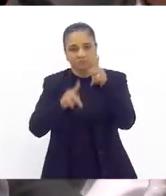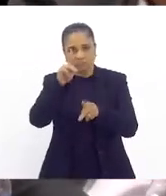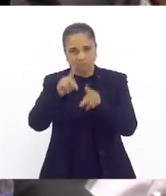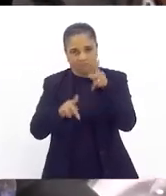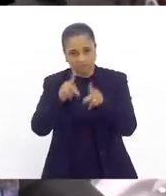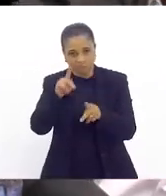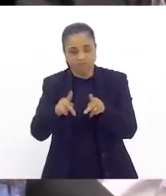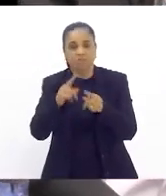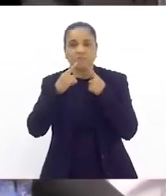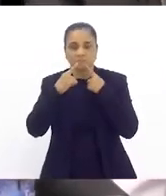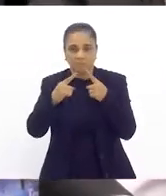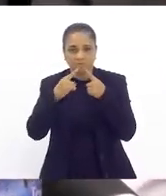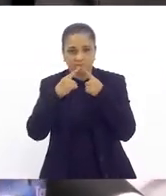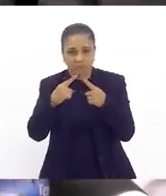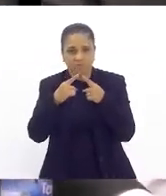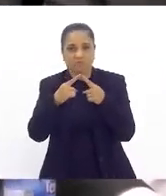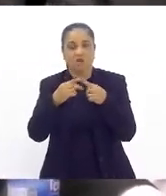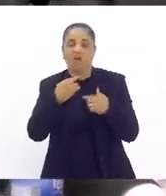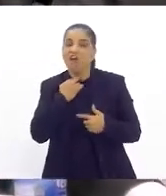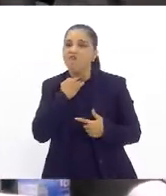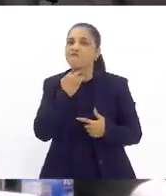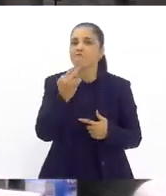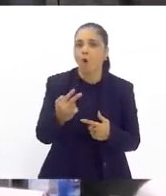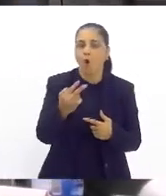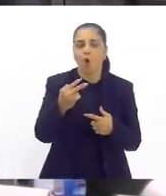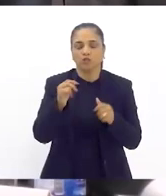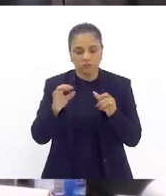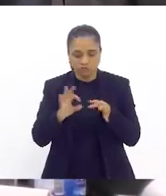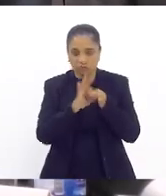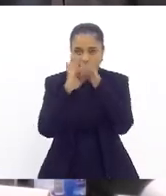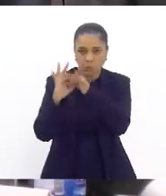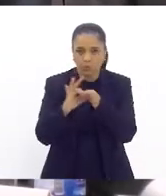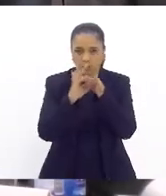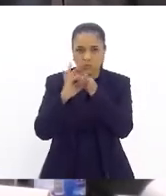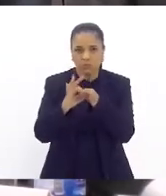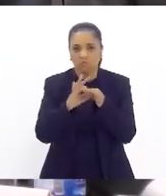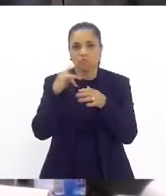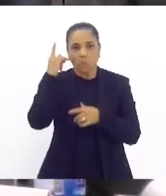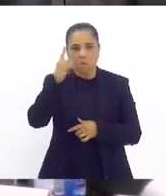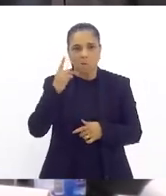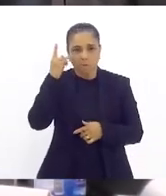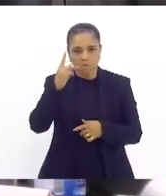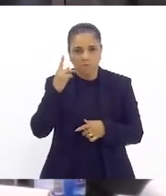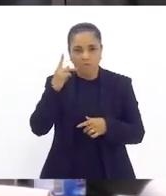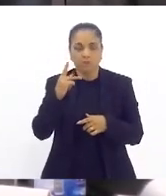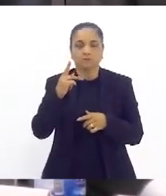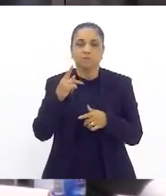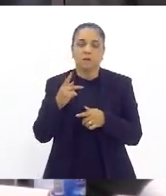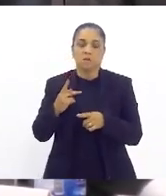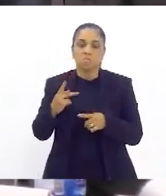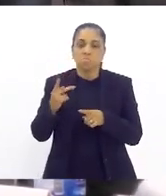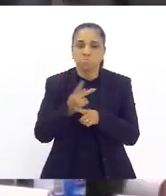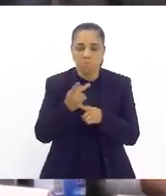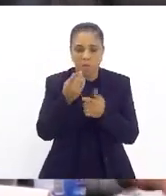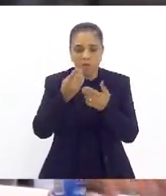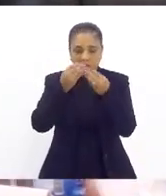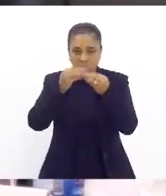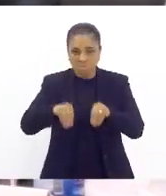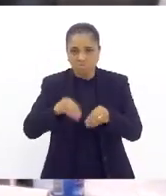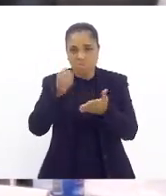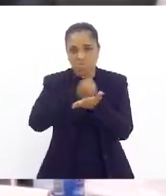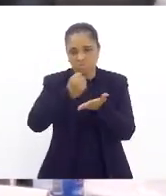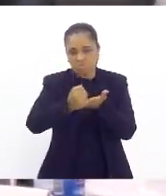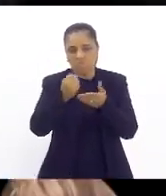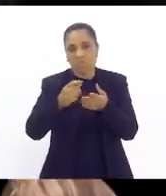primeira voz do Parlamento Unido para rever e caçar a concessão desse serviço Muitíssimo obrigada a presidente e